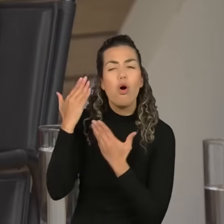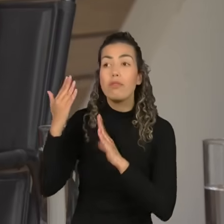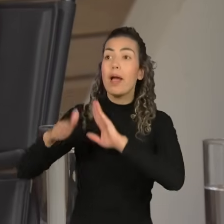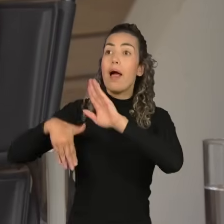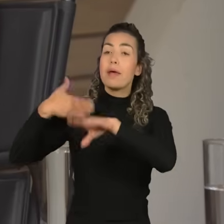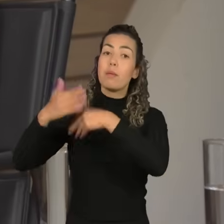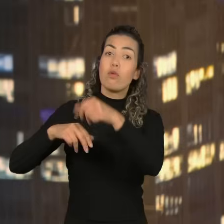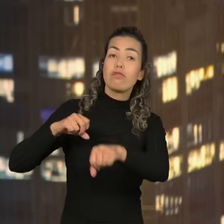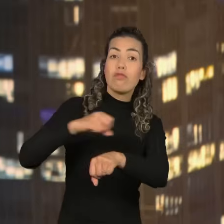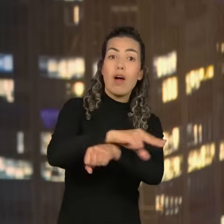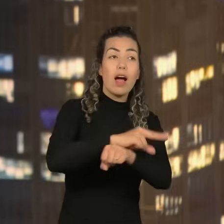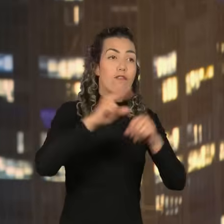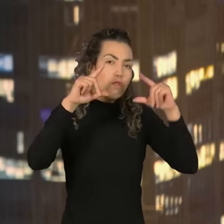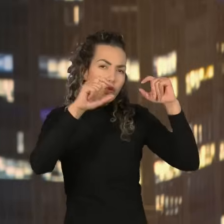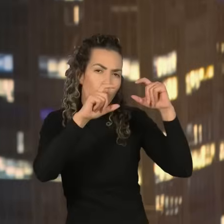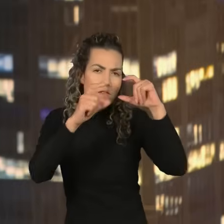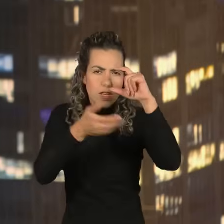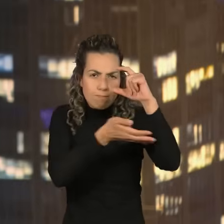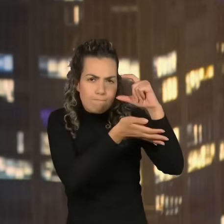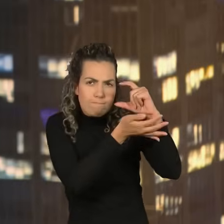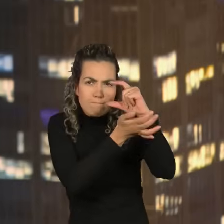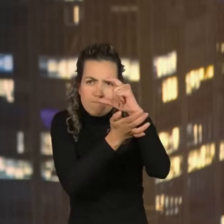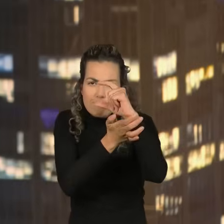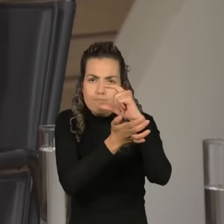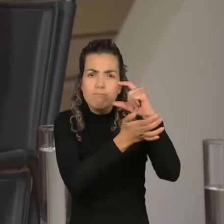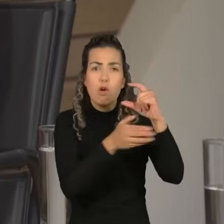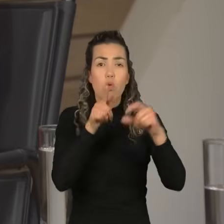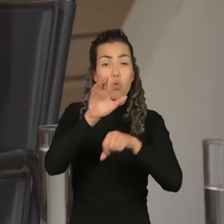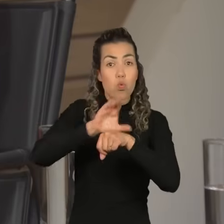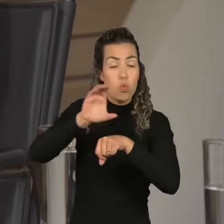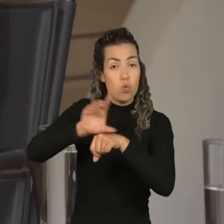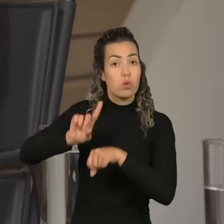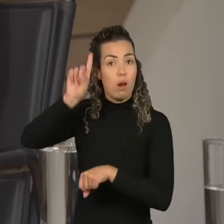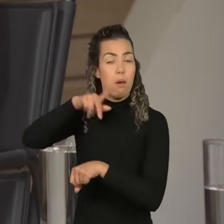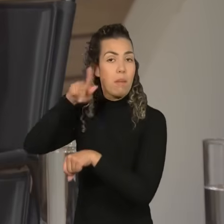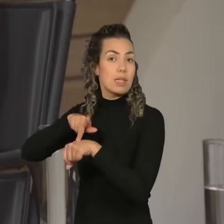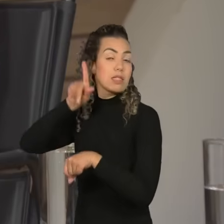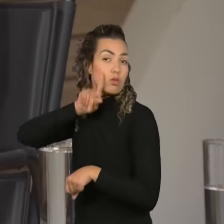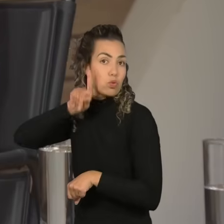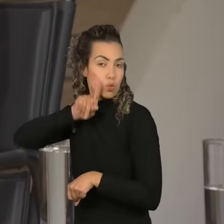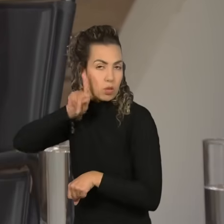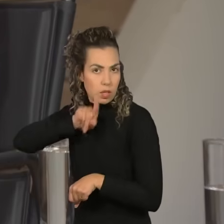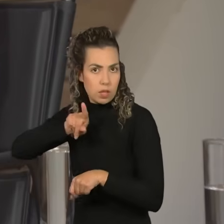fotografia nos Estados Unidos, volta, faz parte de um grupo de teatro no Parque Lage,